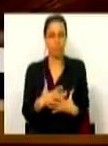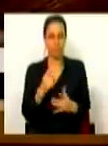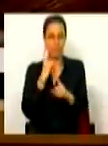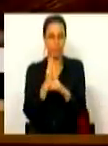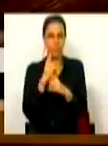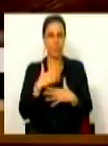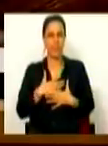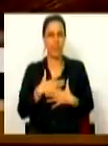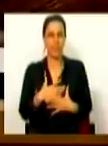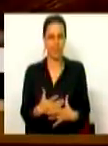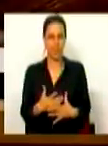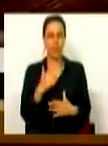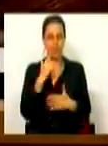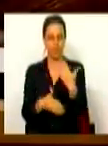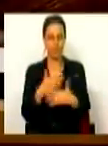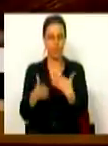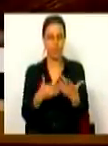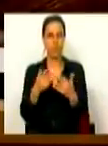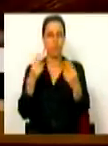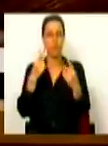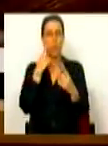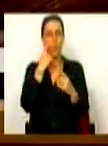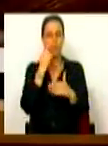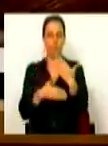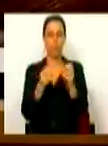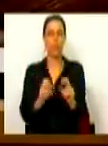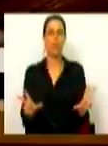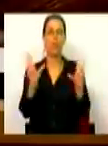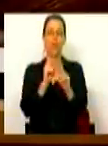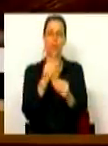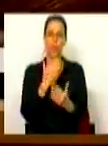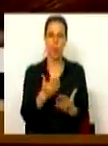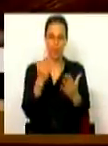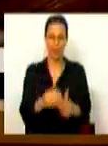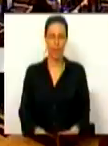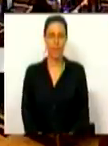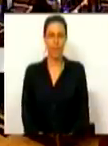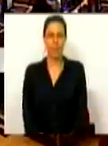e se dedicam a avançar as fronteiras do conhecimento e da inovação. Muito obrigado.